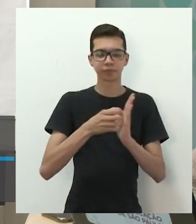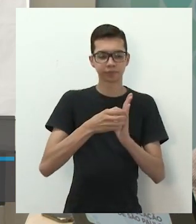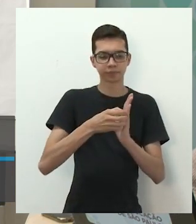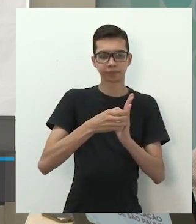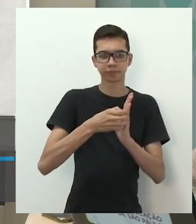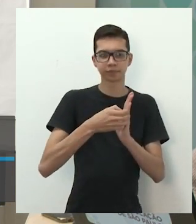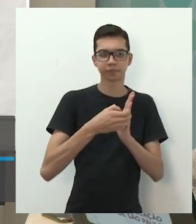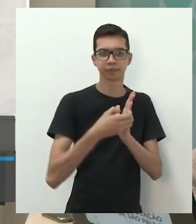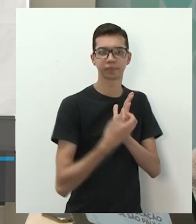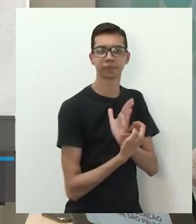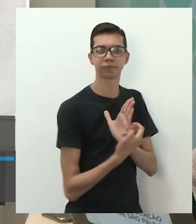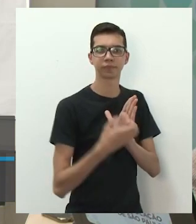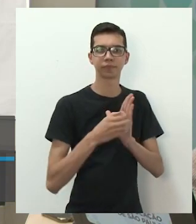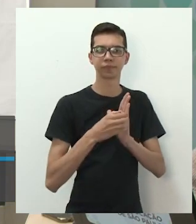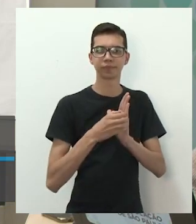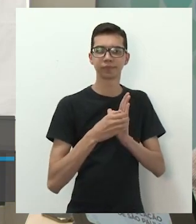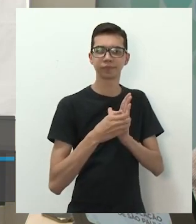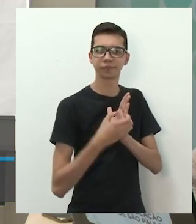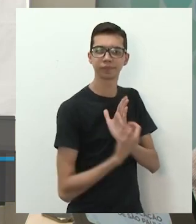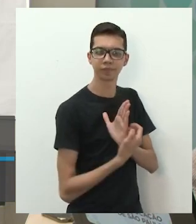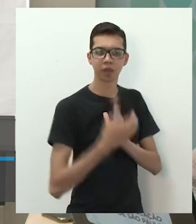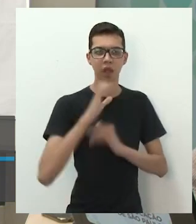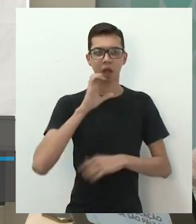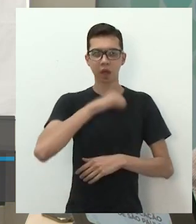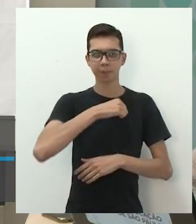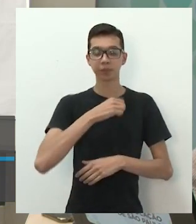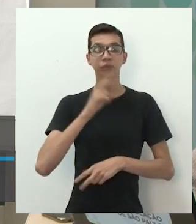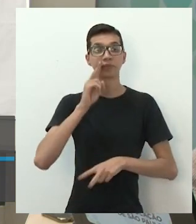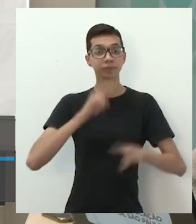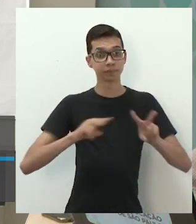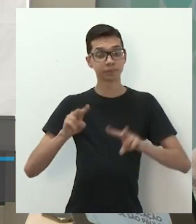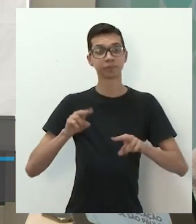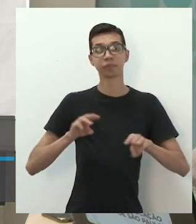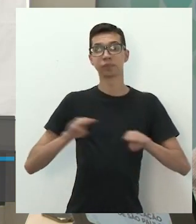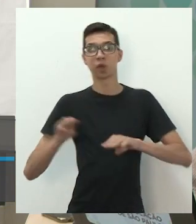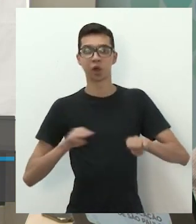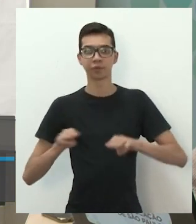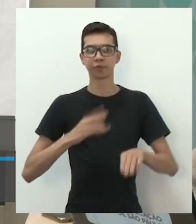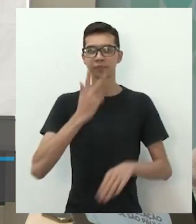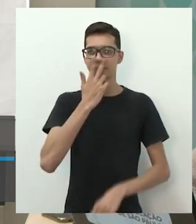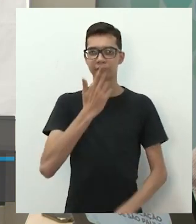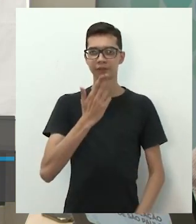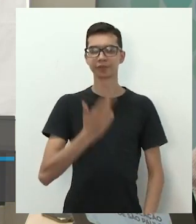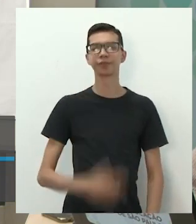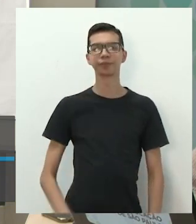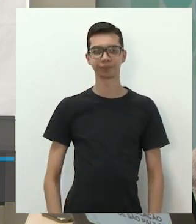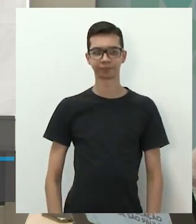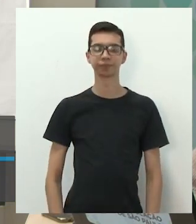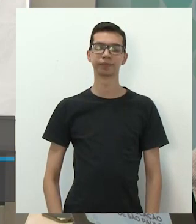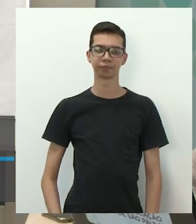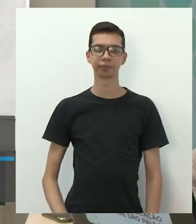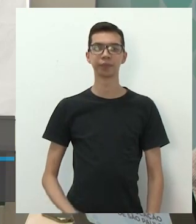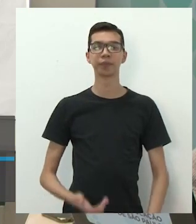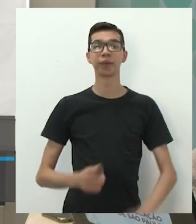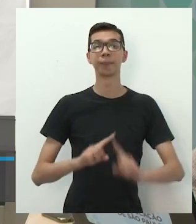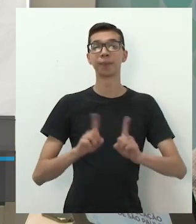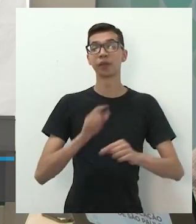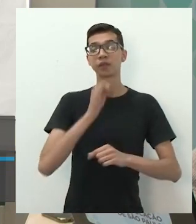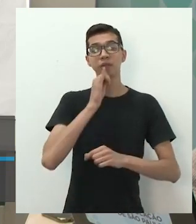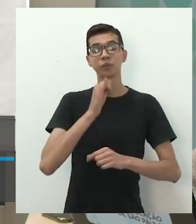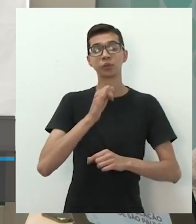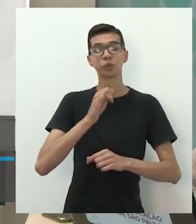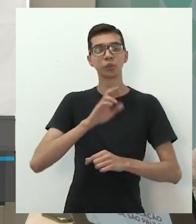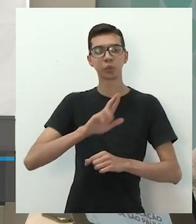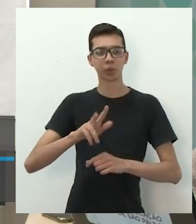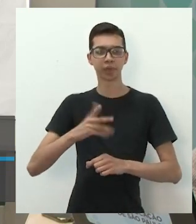para ver justamente essa questão da animação. E é assim que funciona, né? Também é um quadro a quadro. Só que aí você, em vez de ter uma máquina que reproduza, você está fazendo de